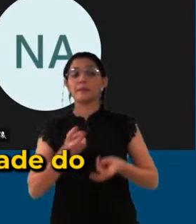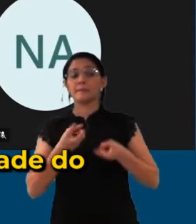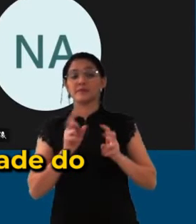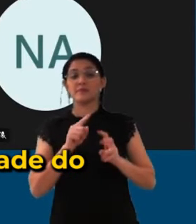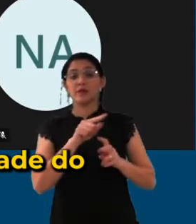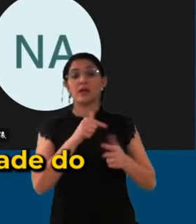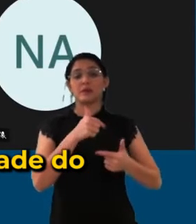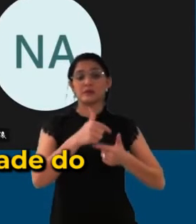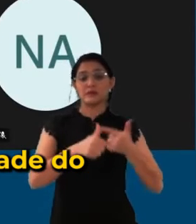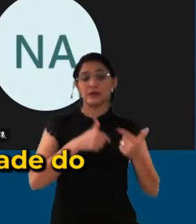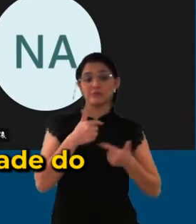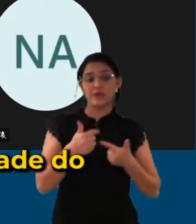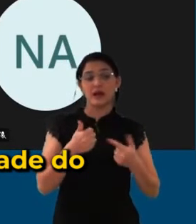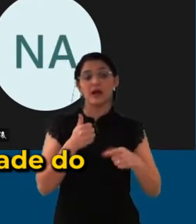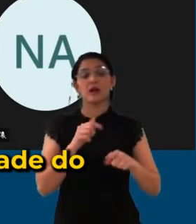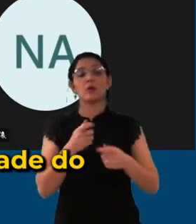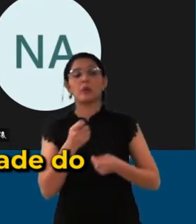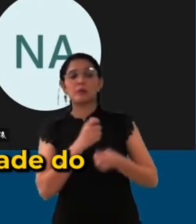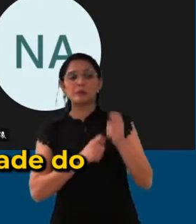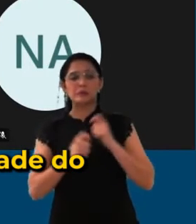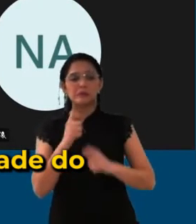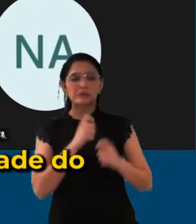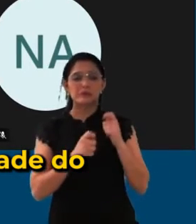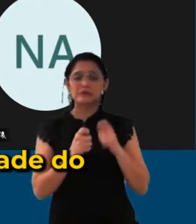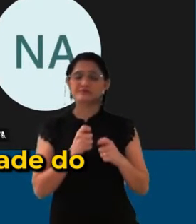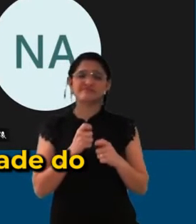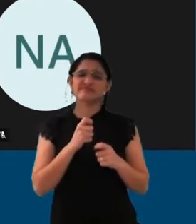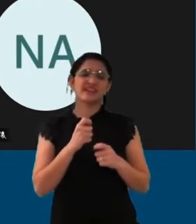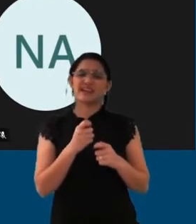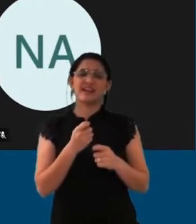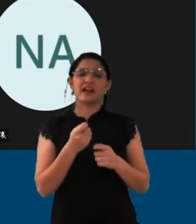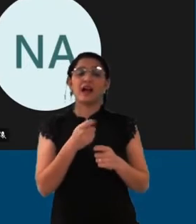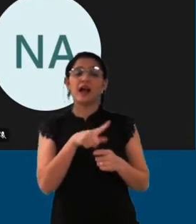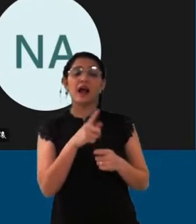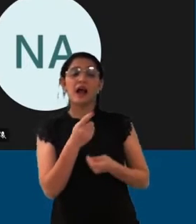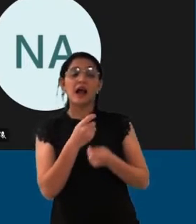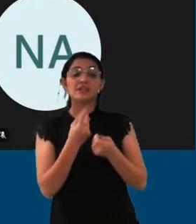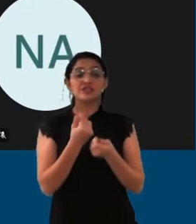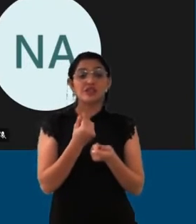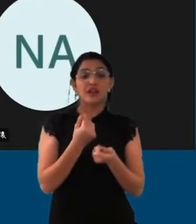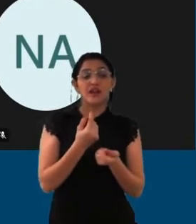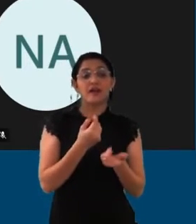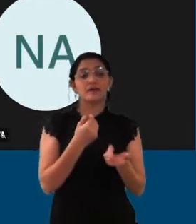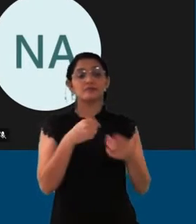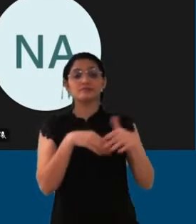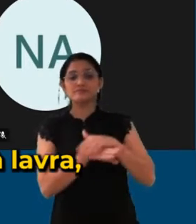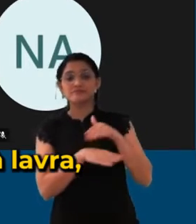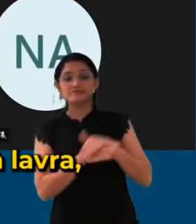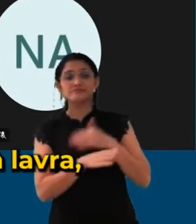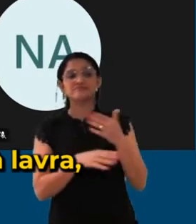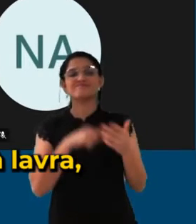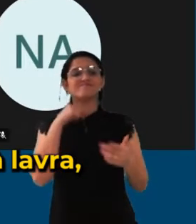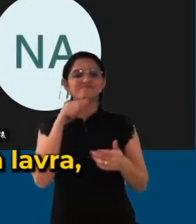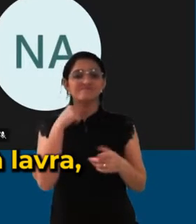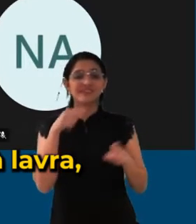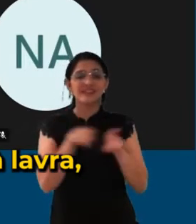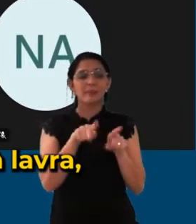economicamente, nem em termos de qualidade do minério, certo? Nesse momento, que foi em 2017, quando a Votorantim,